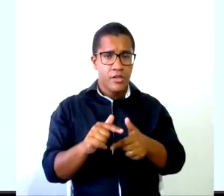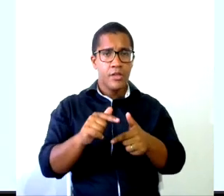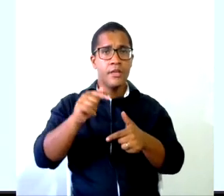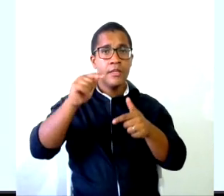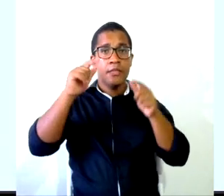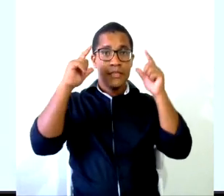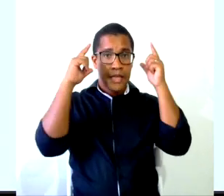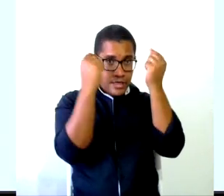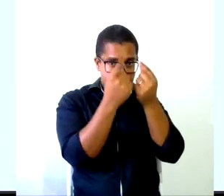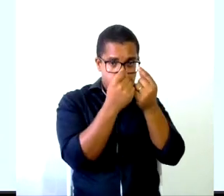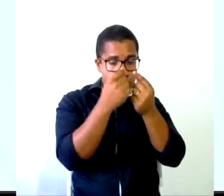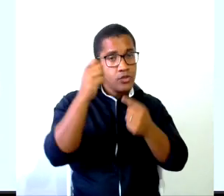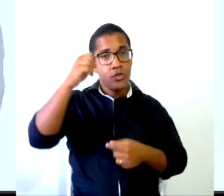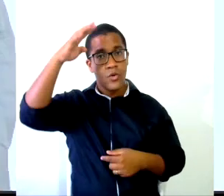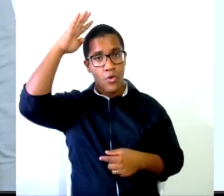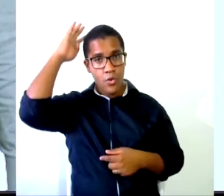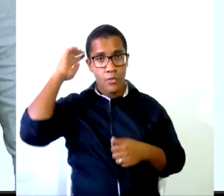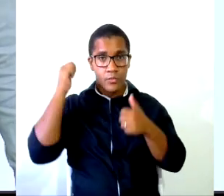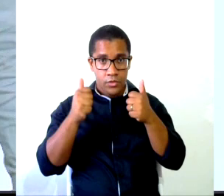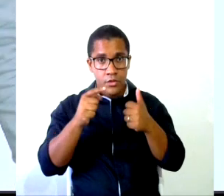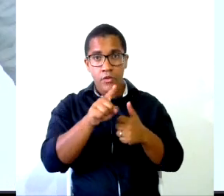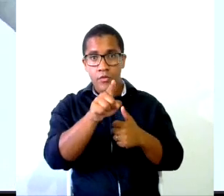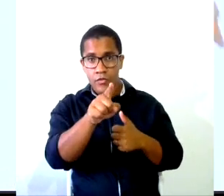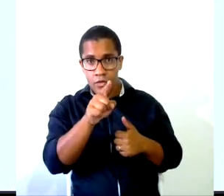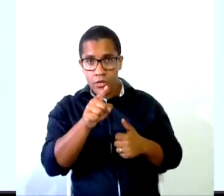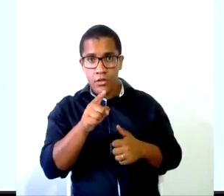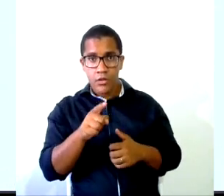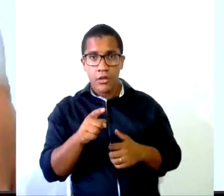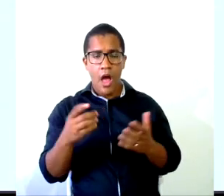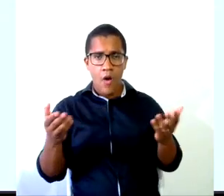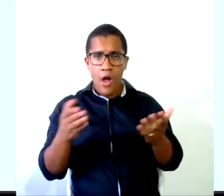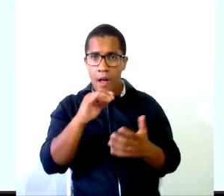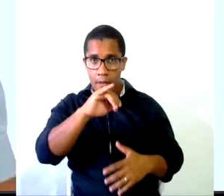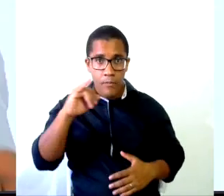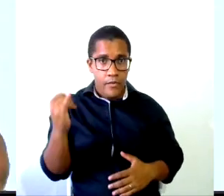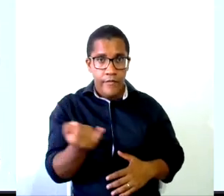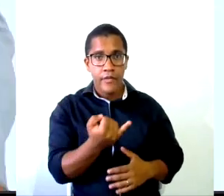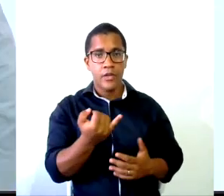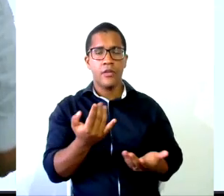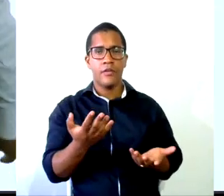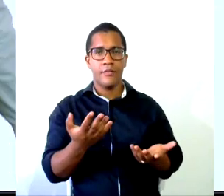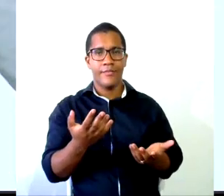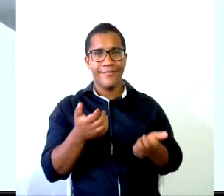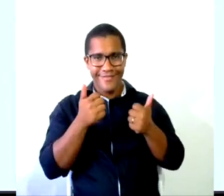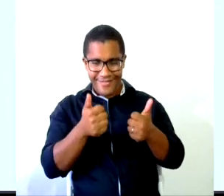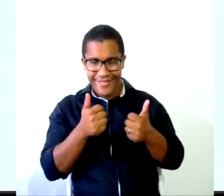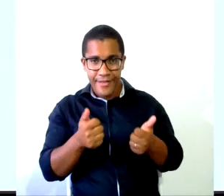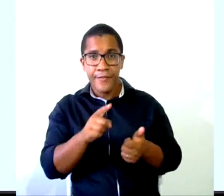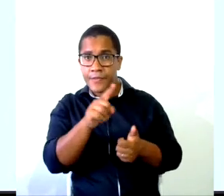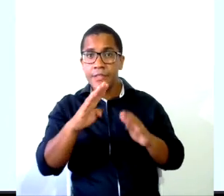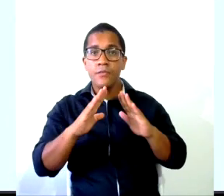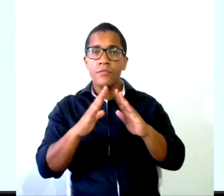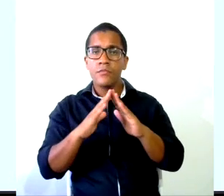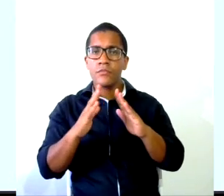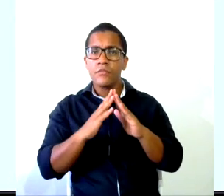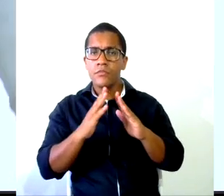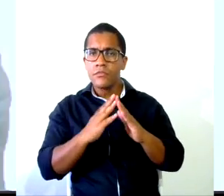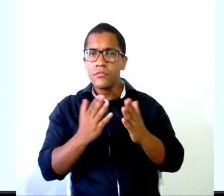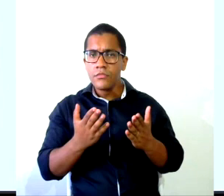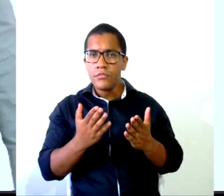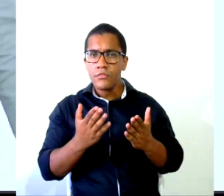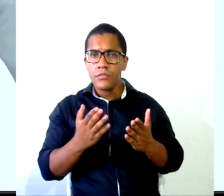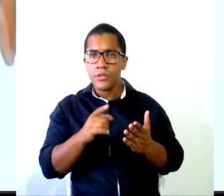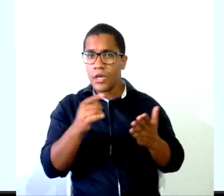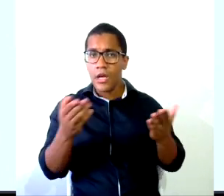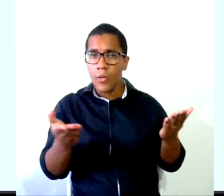no mundo greco-romano, não é? Espero que você tenha aproveitado, espero que você que está